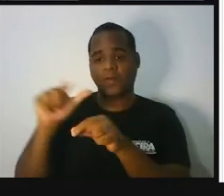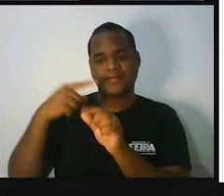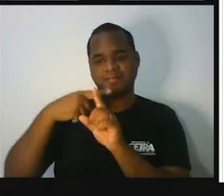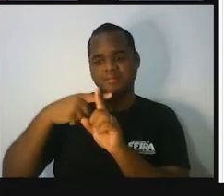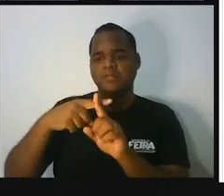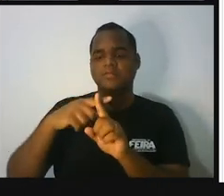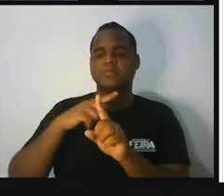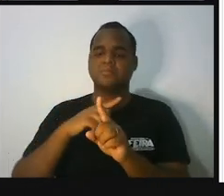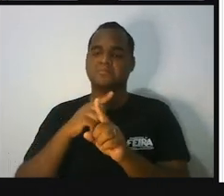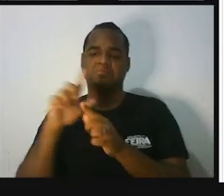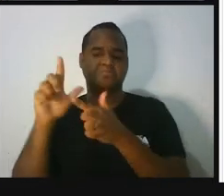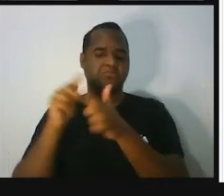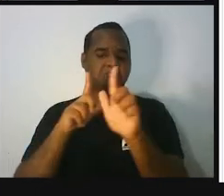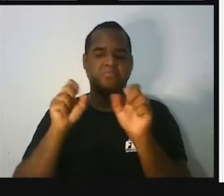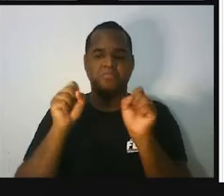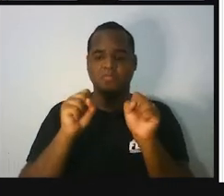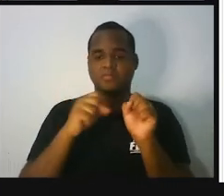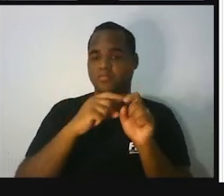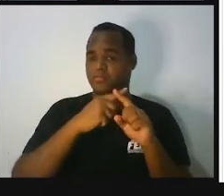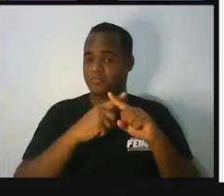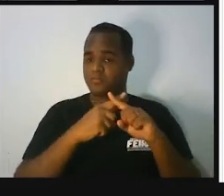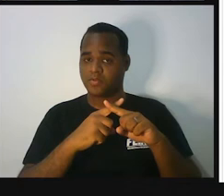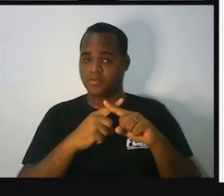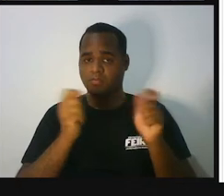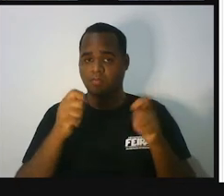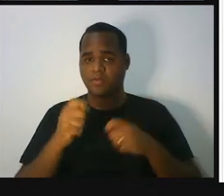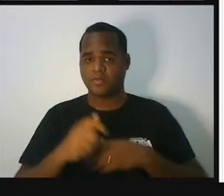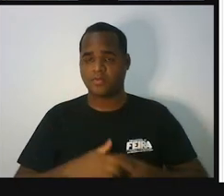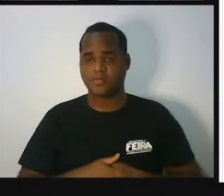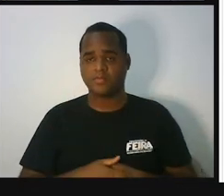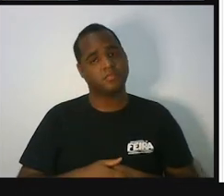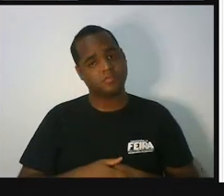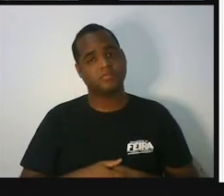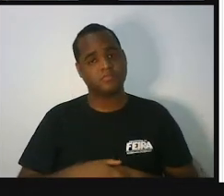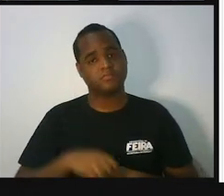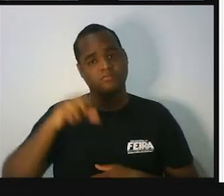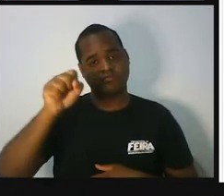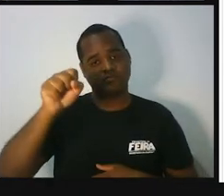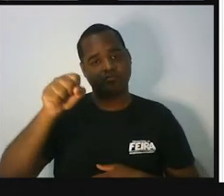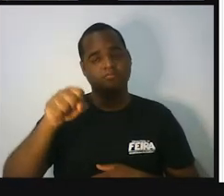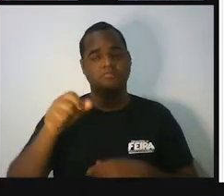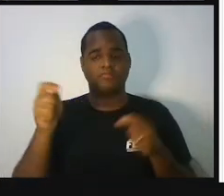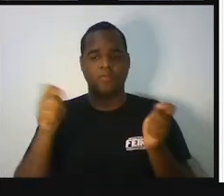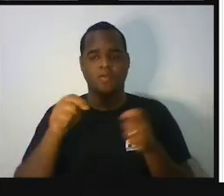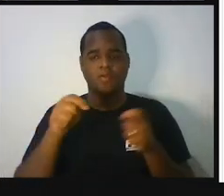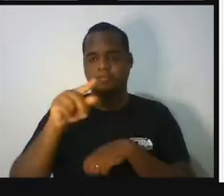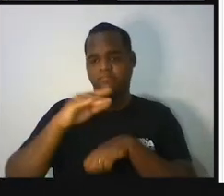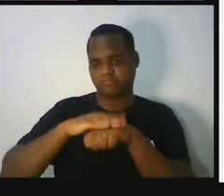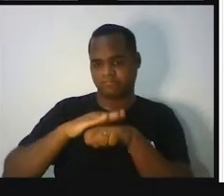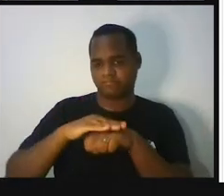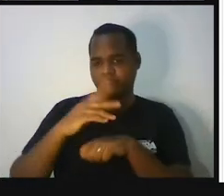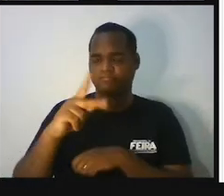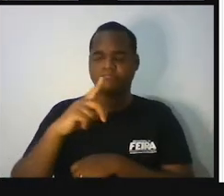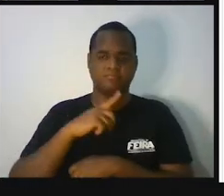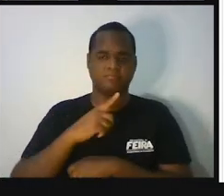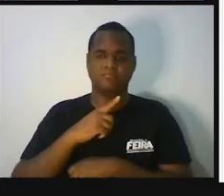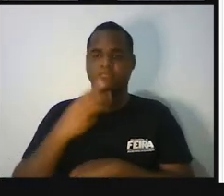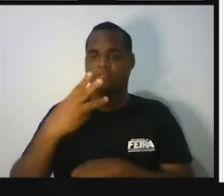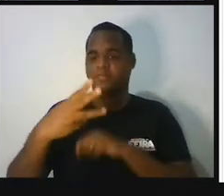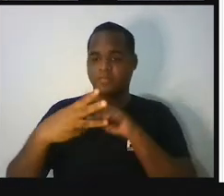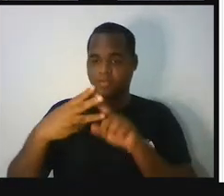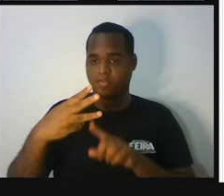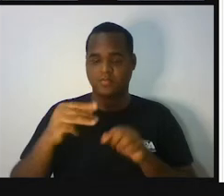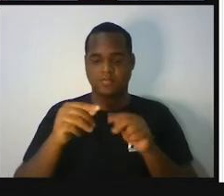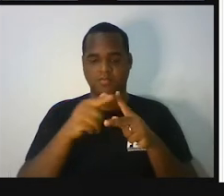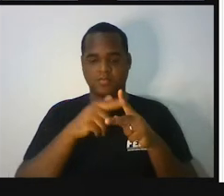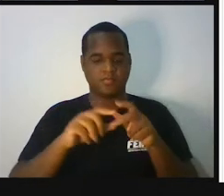ali, eu poderia ter feito uma conta de vezes, não poderia, não? Poderia. Porque se você tem três ângulos